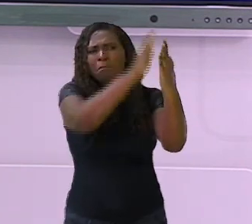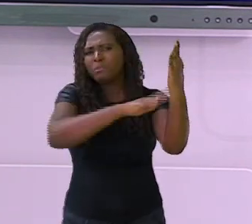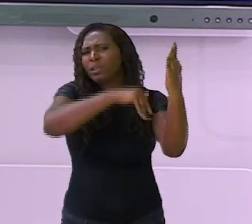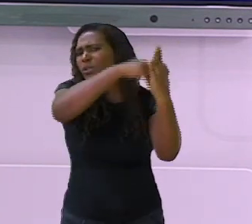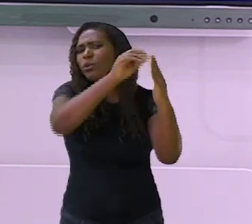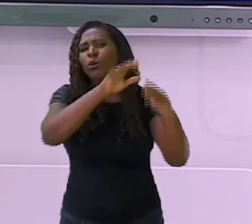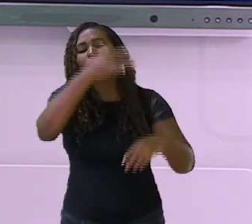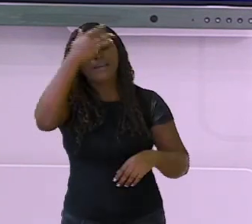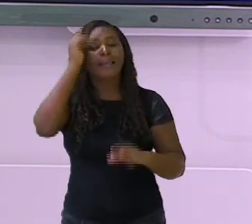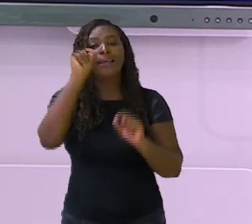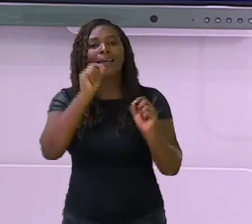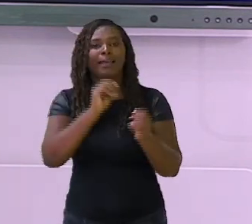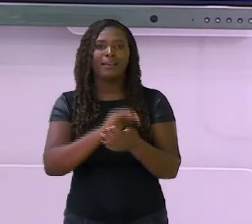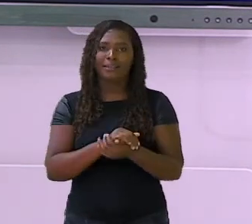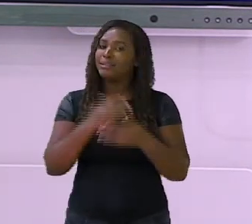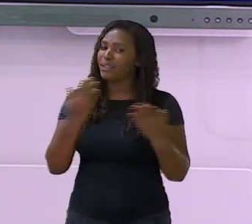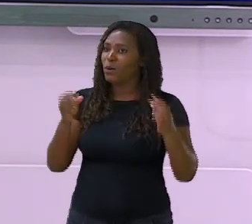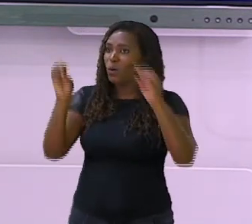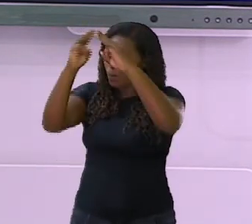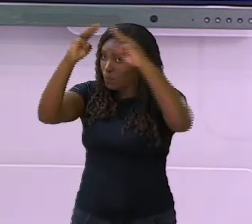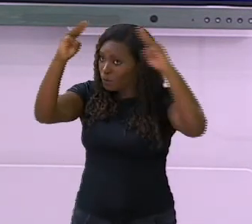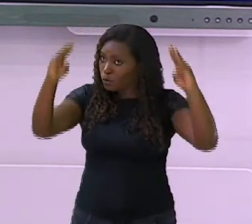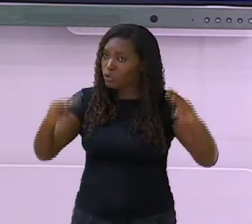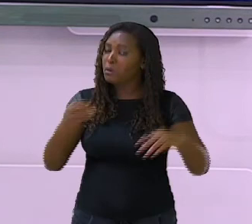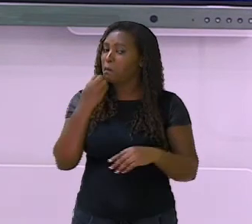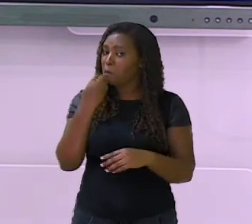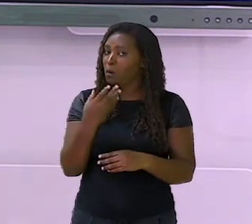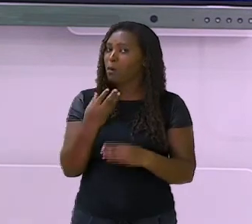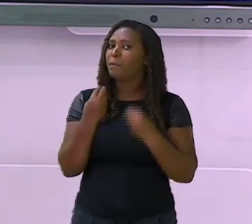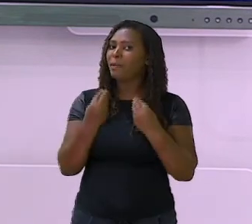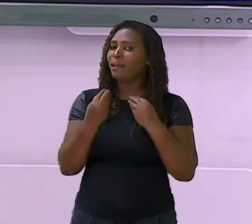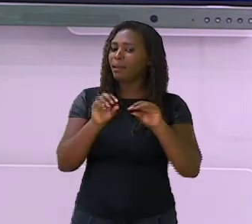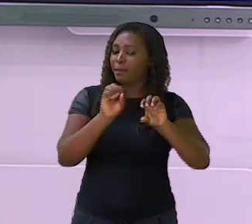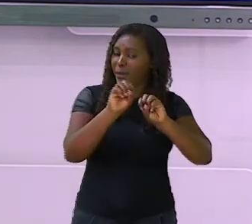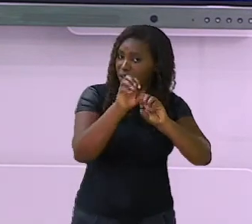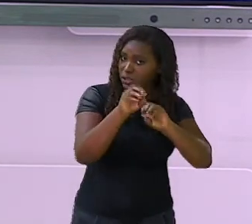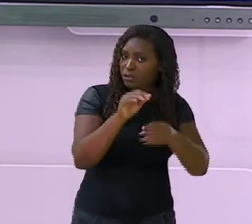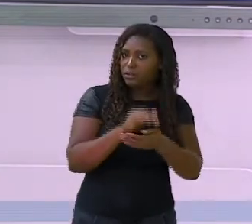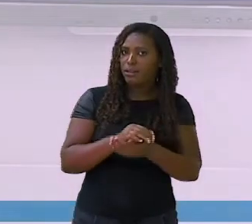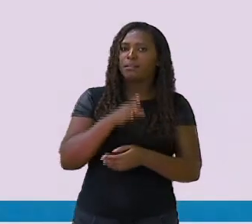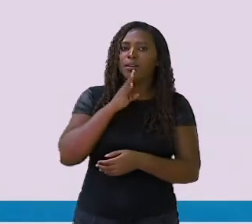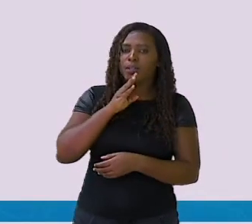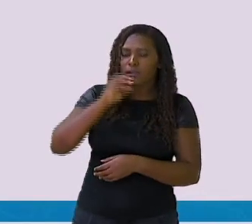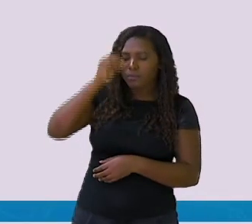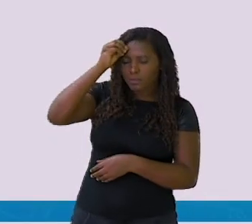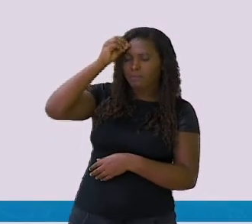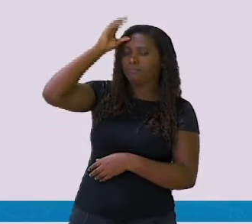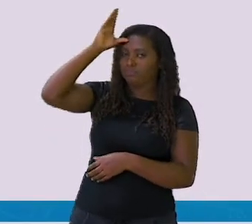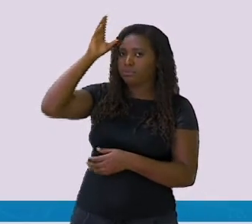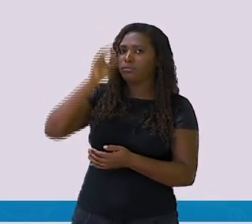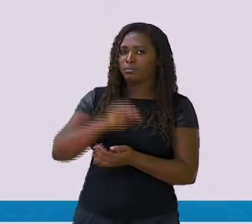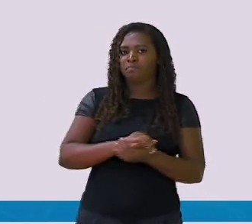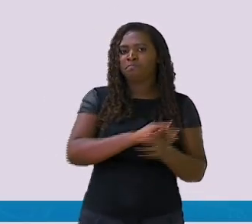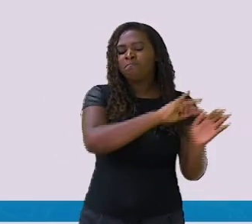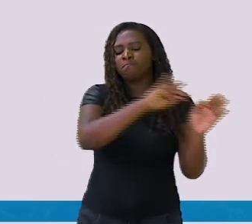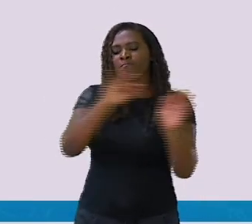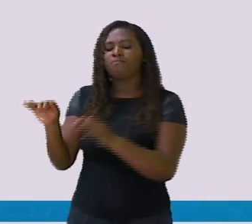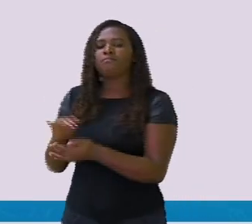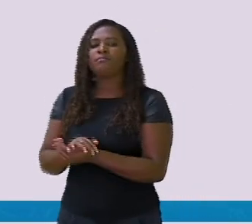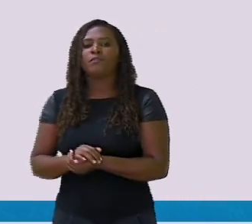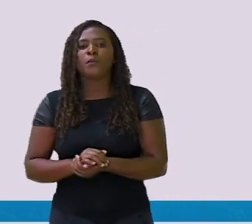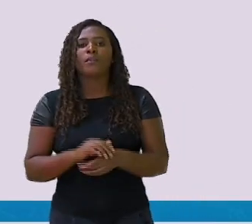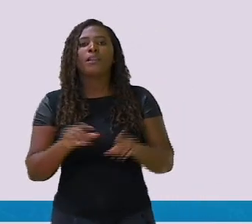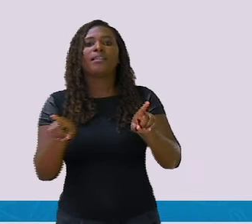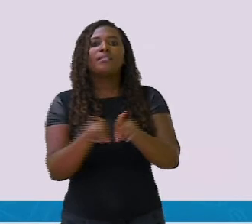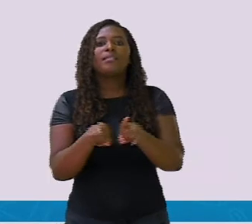de conhecimento, a gente aprende muito. O museu tem um papel de informar e educar por meio de